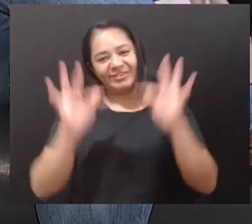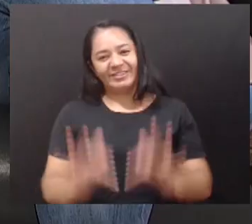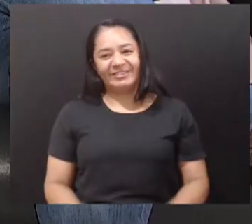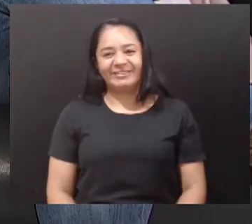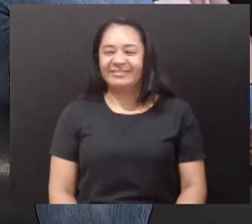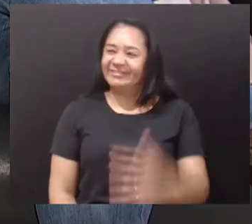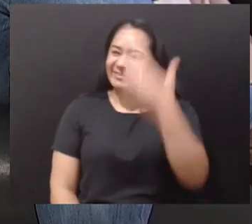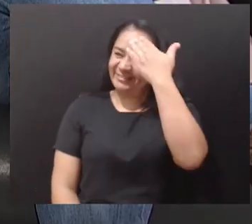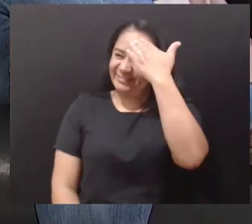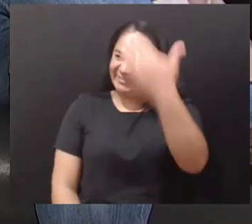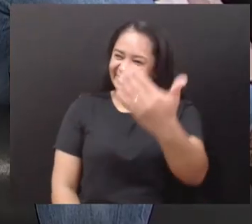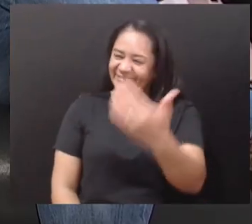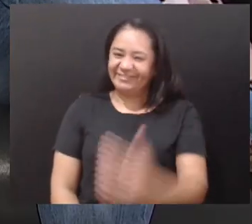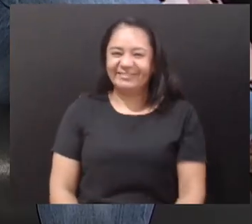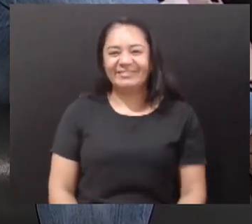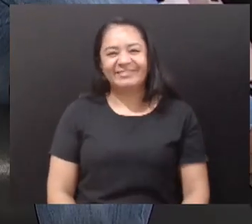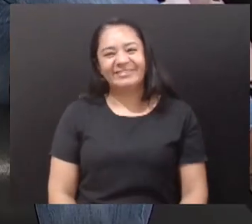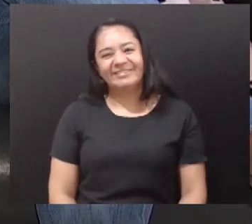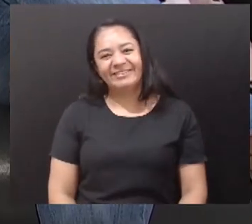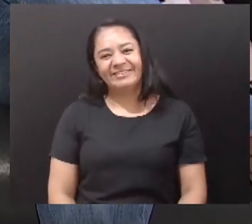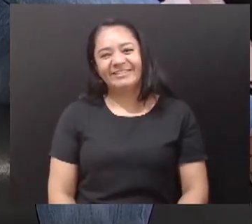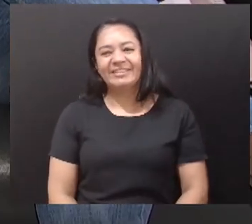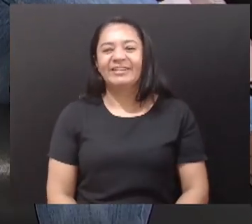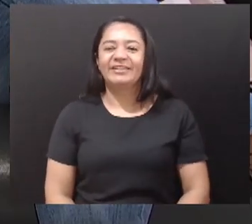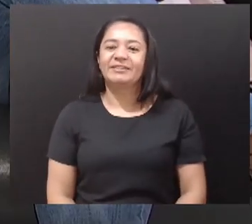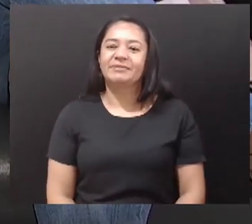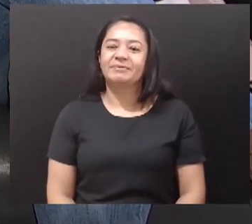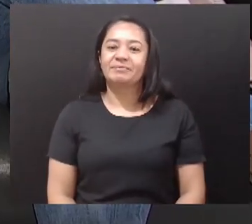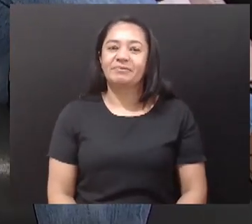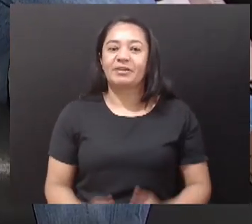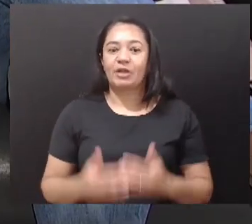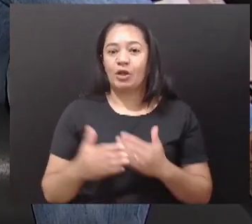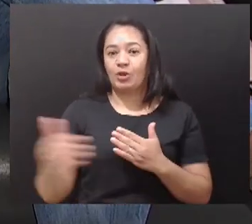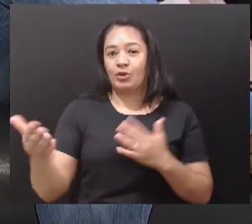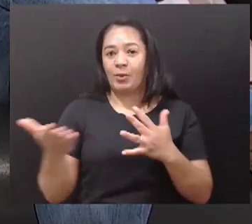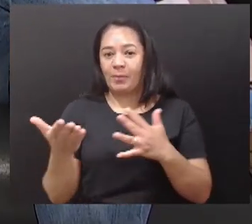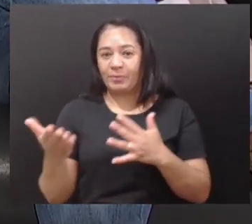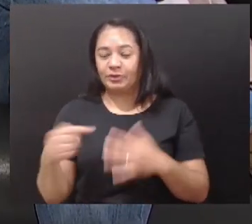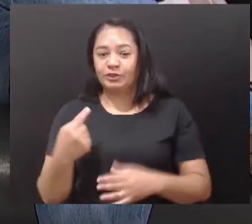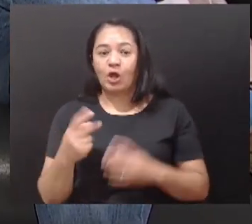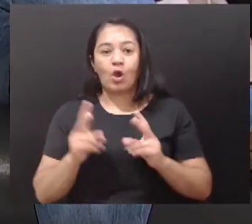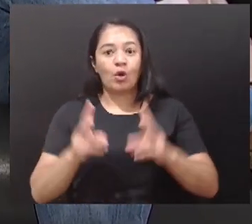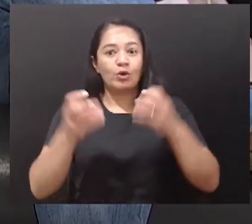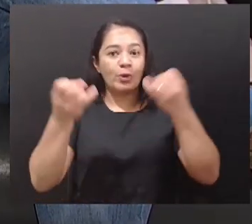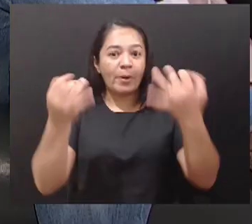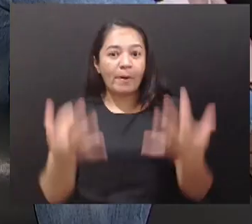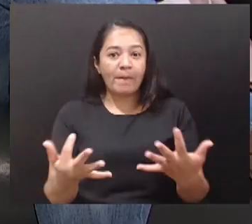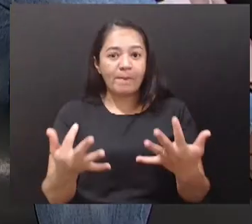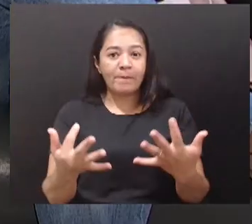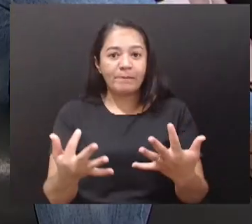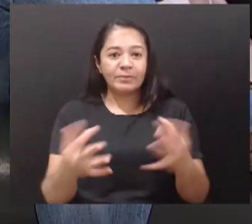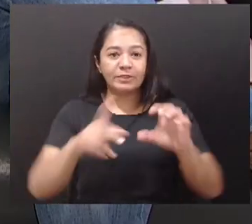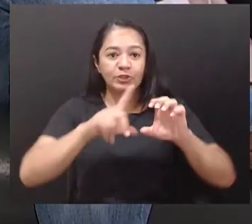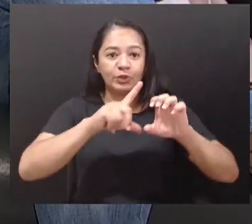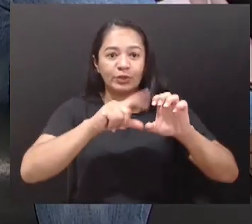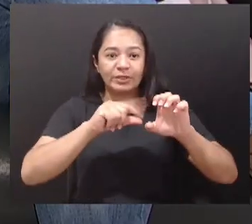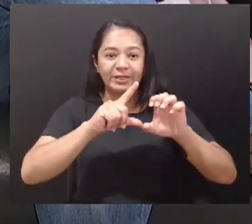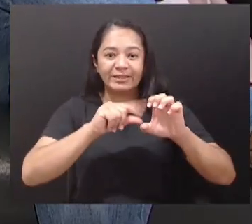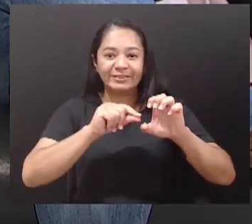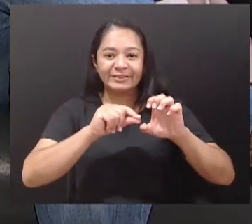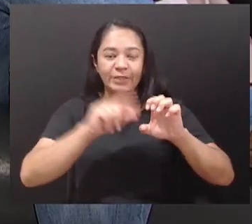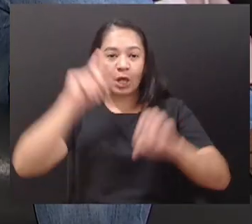viu? Obrigado, Mirna. E no próximo bloco a gente continua falando sobre o empreendedor